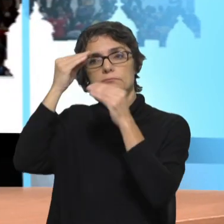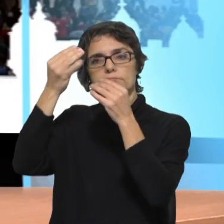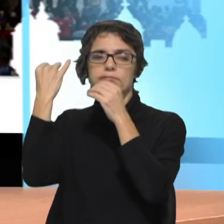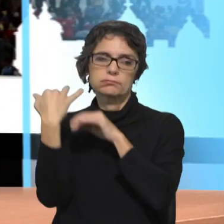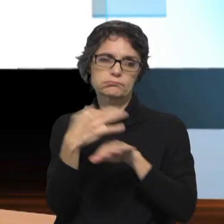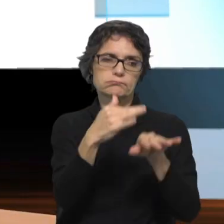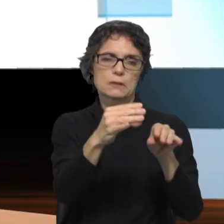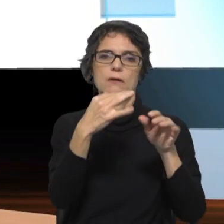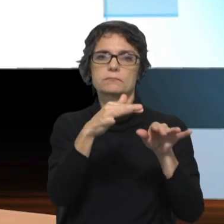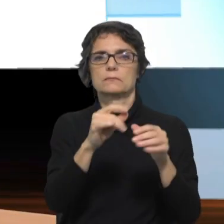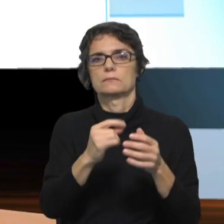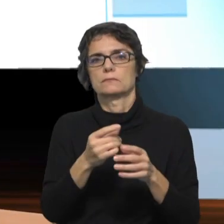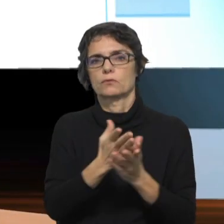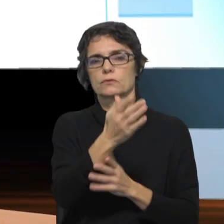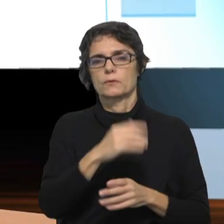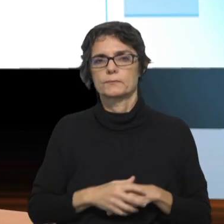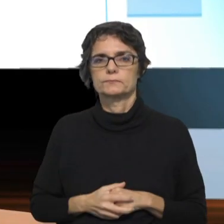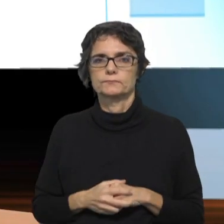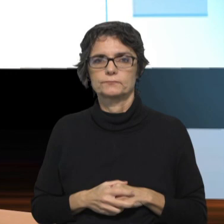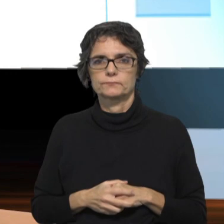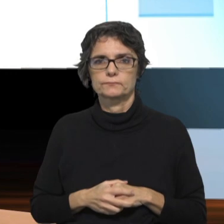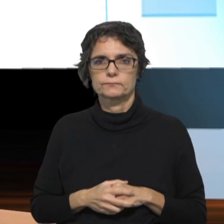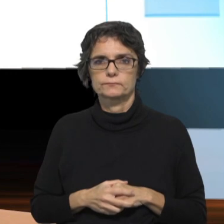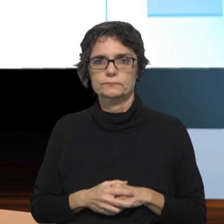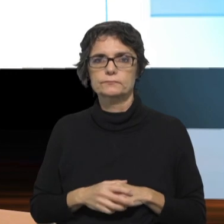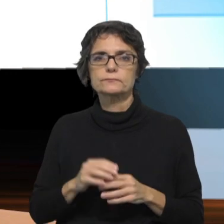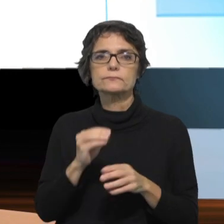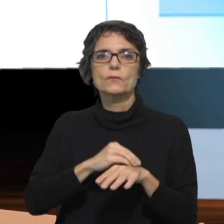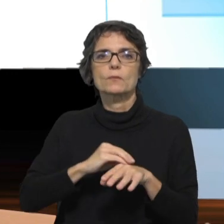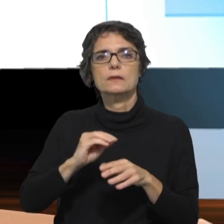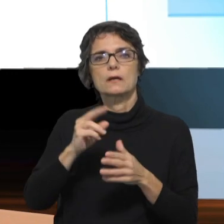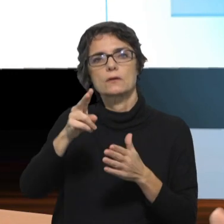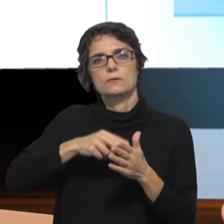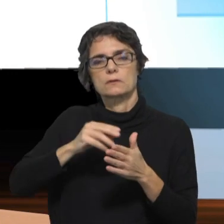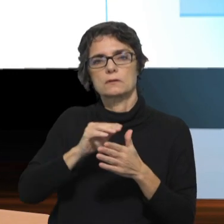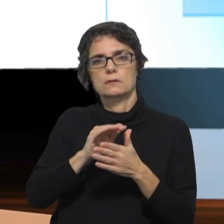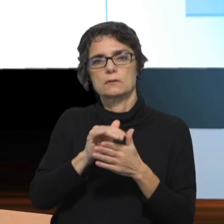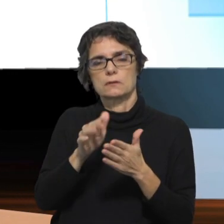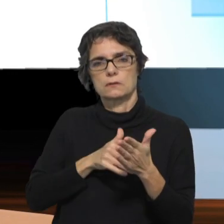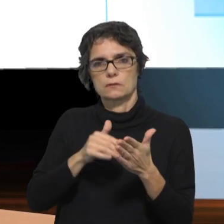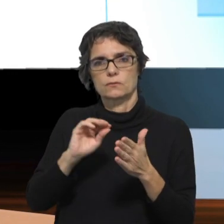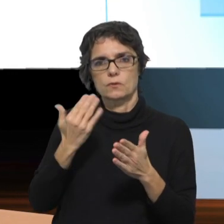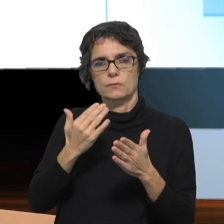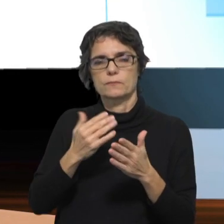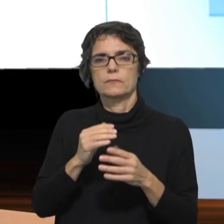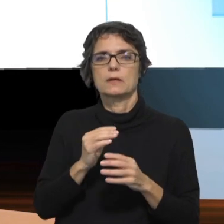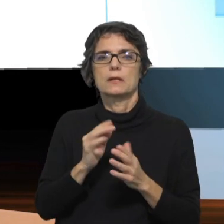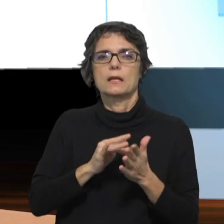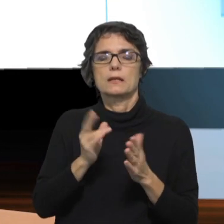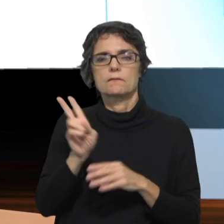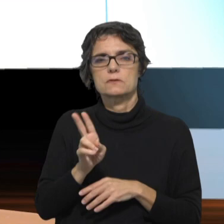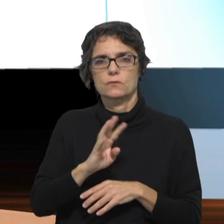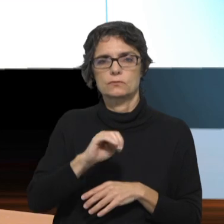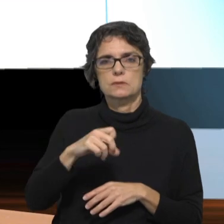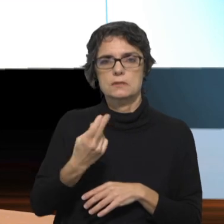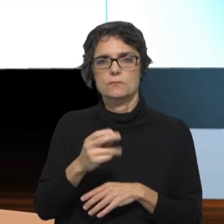E passamos ao comentário da primeira leitura, que é lida neste domingo, do segundo livro de Samuel, onde se fala